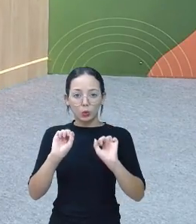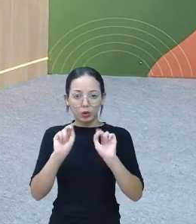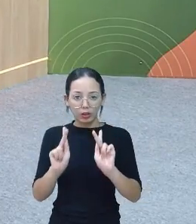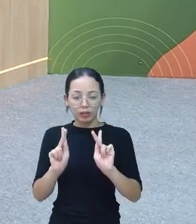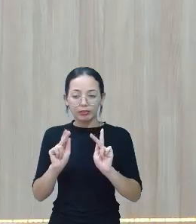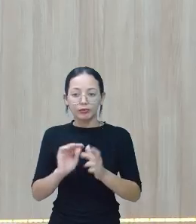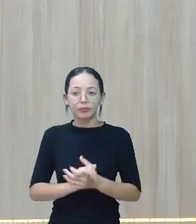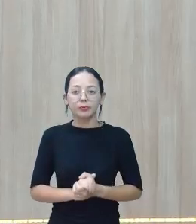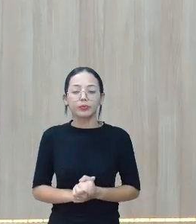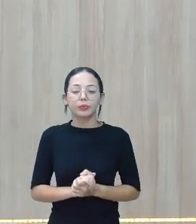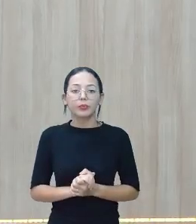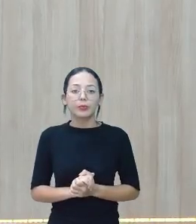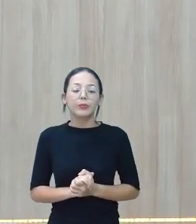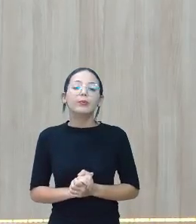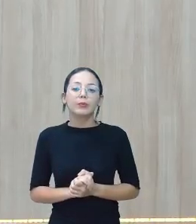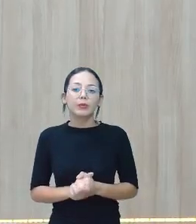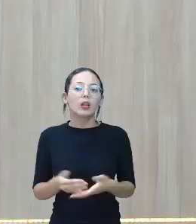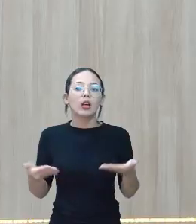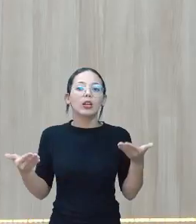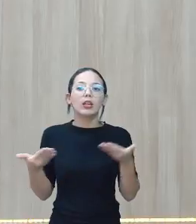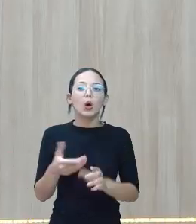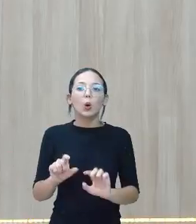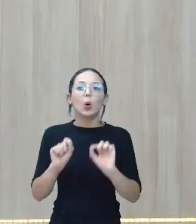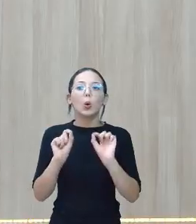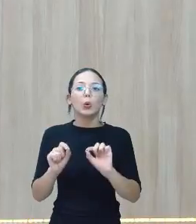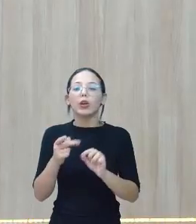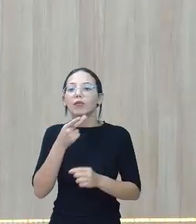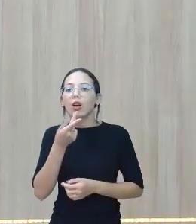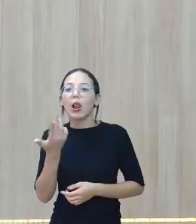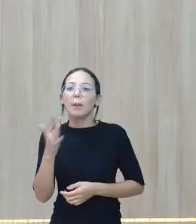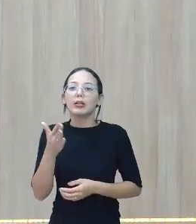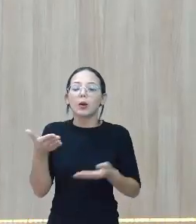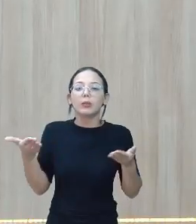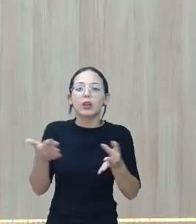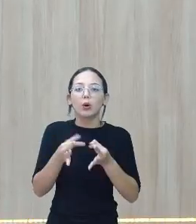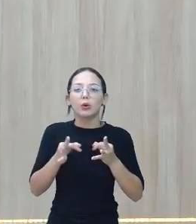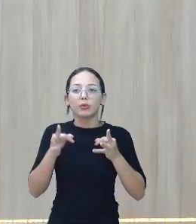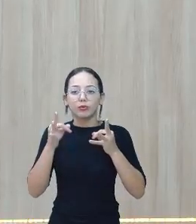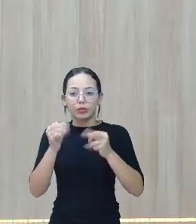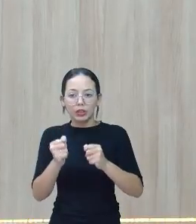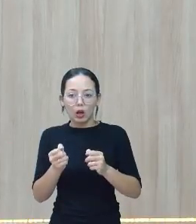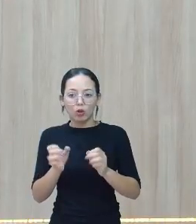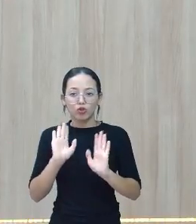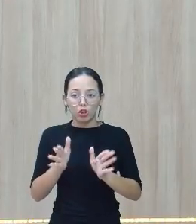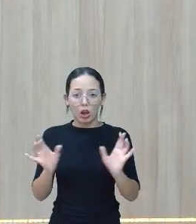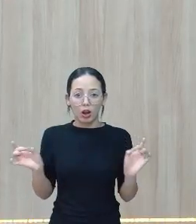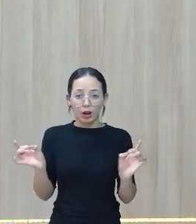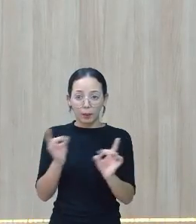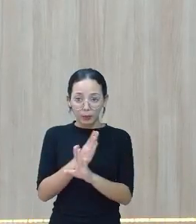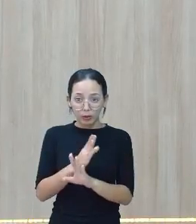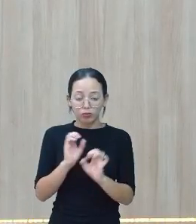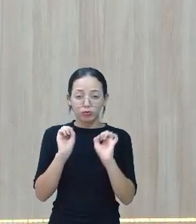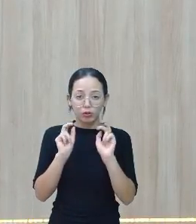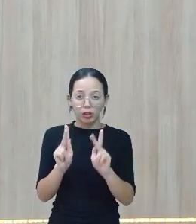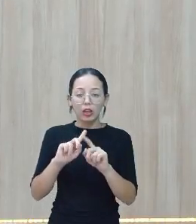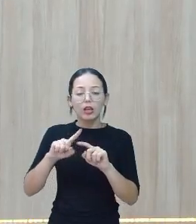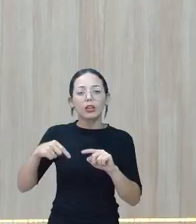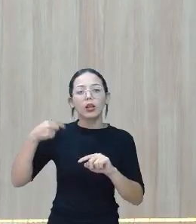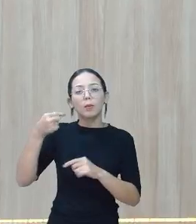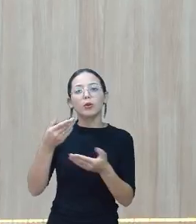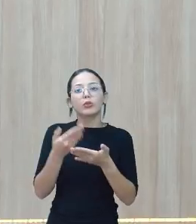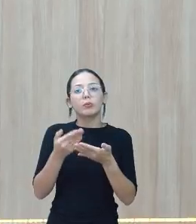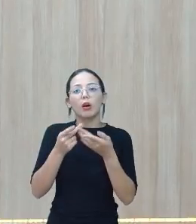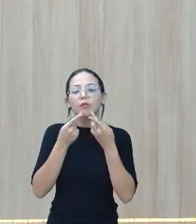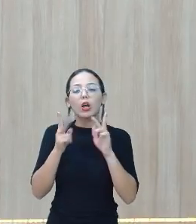critério, tá certo? E a gente vai agora dizer mais ou menos nessa parte final, que a gente está encerrando a aula, e na próxima a gente vai falar